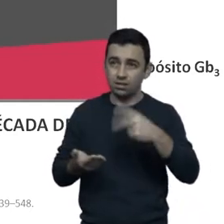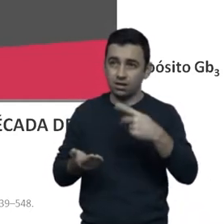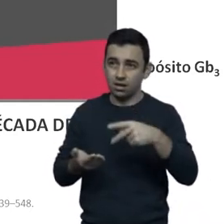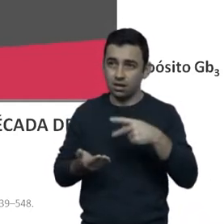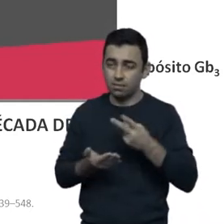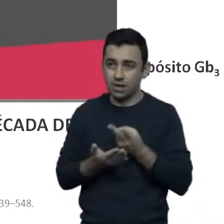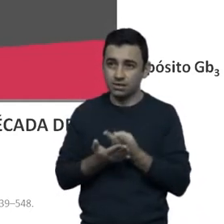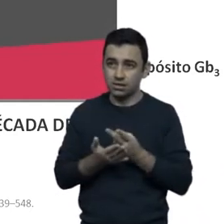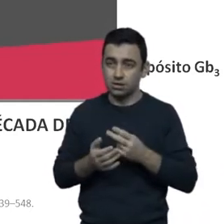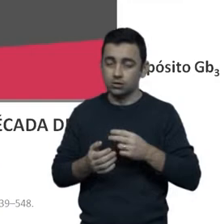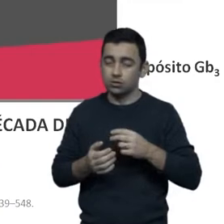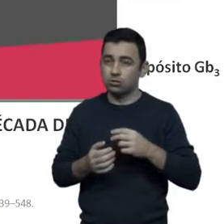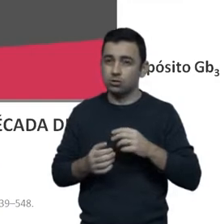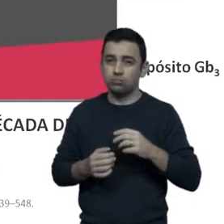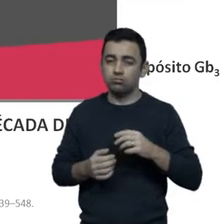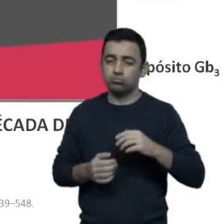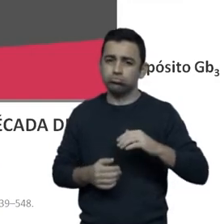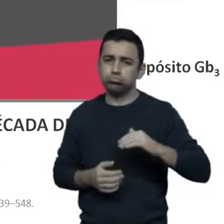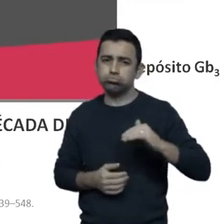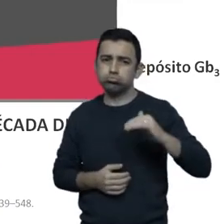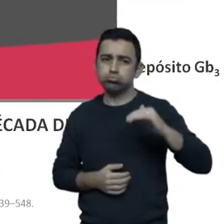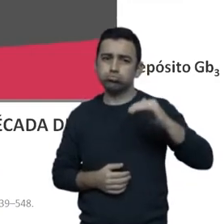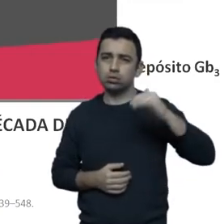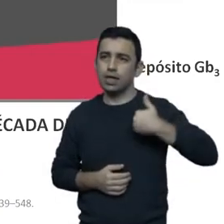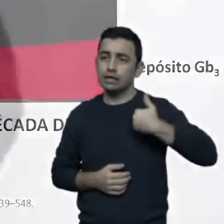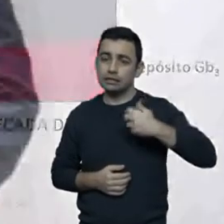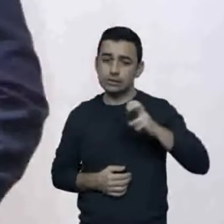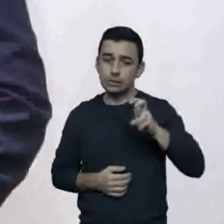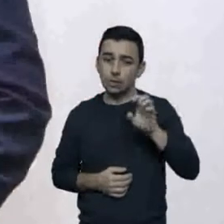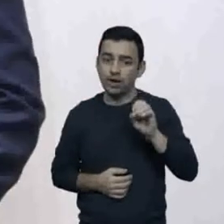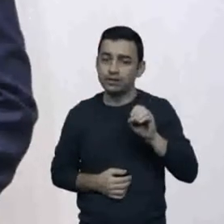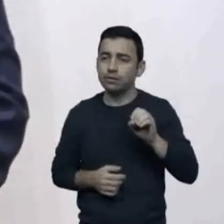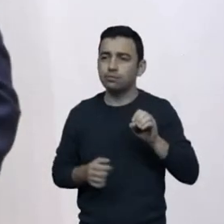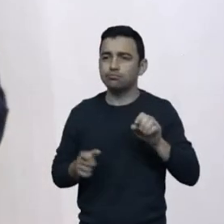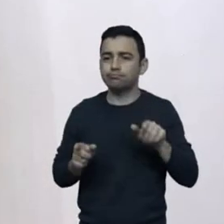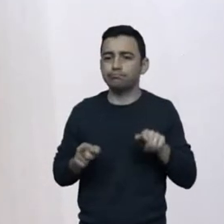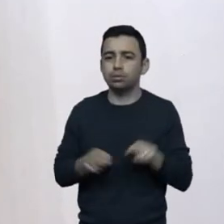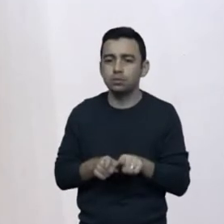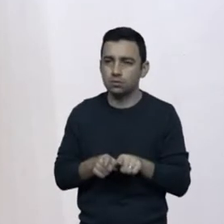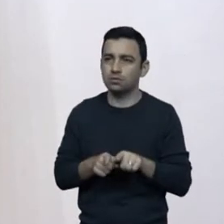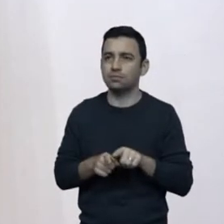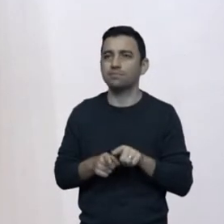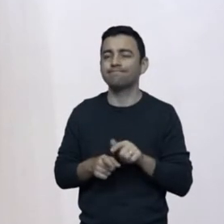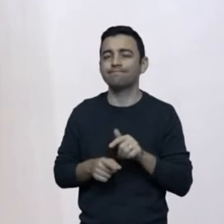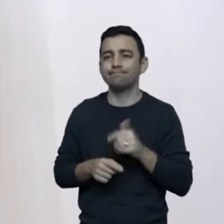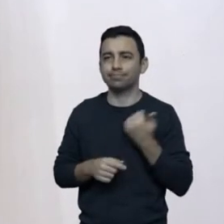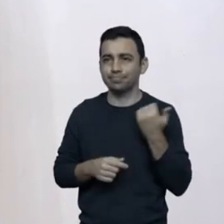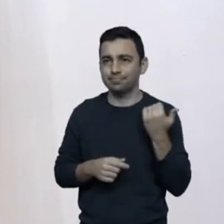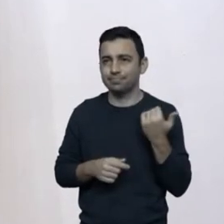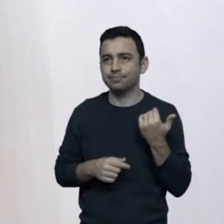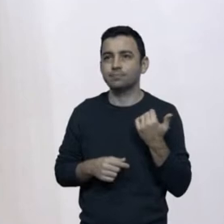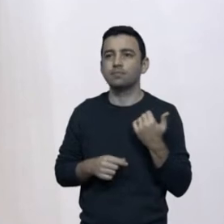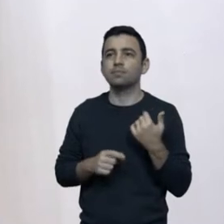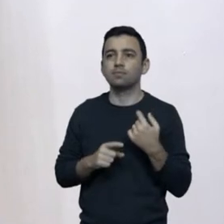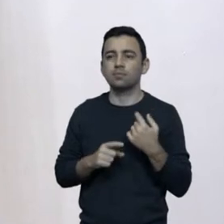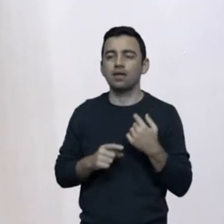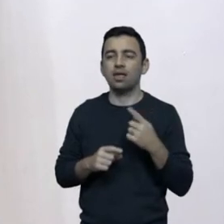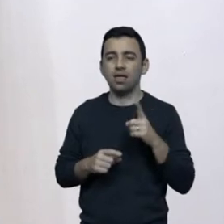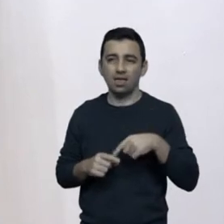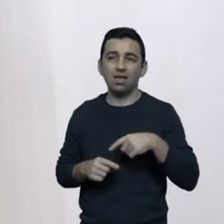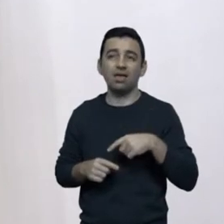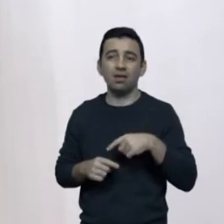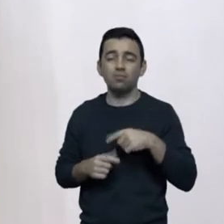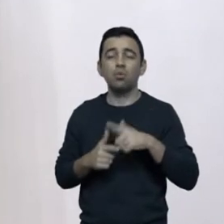auge, pelos 50 anos, seja encurtada. Né? E isso leva a um problema muito sério social